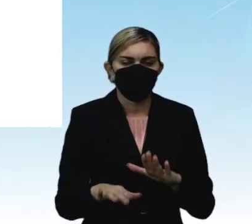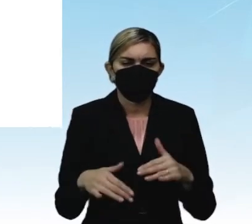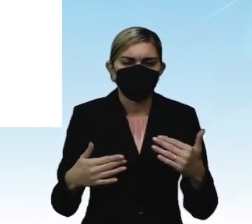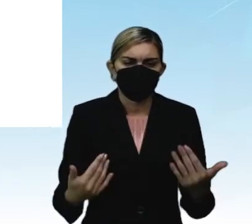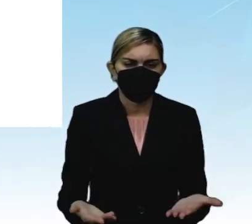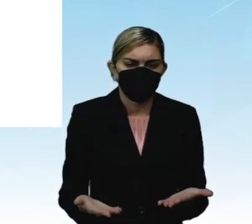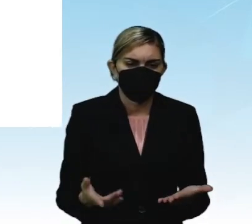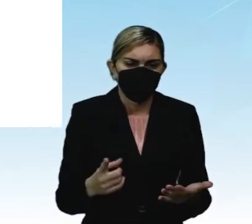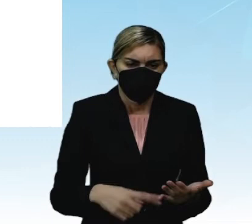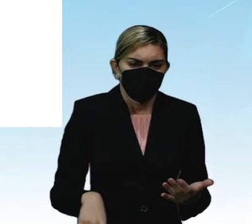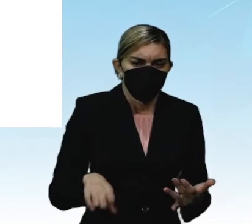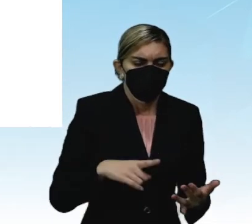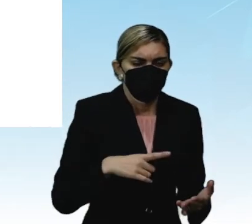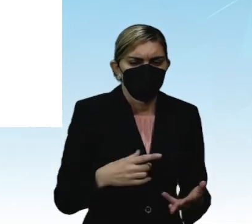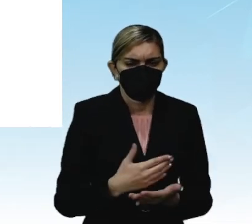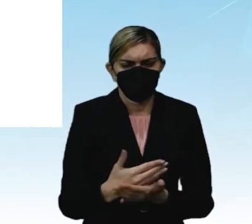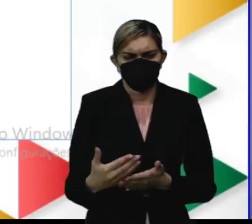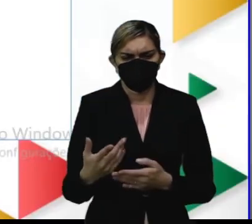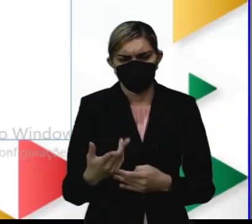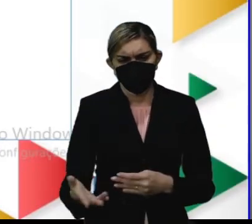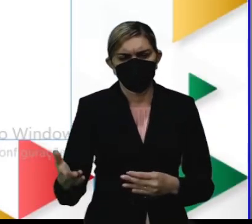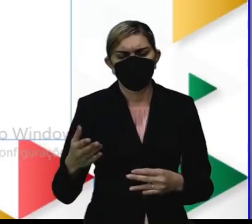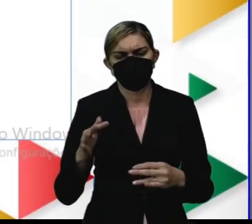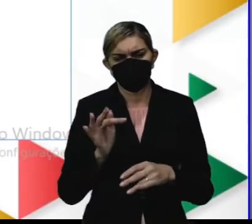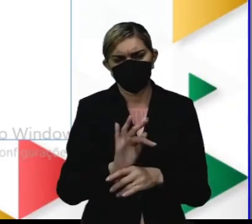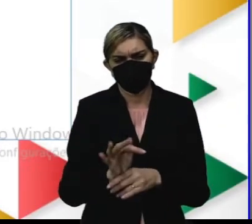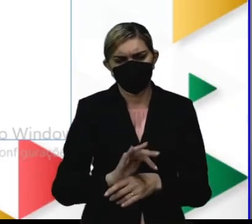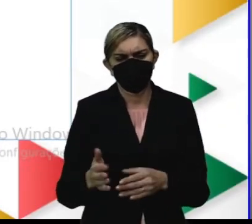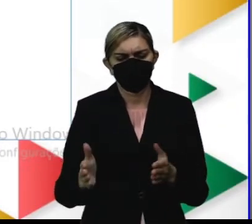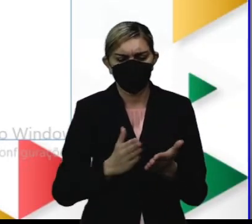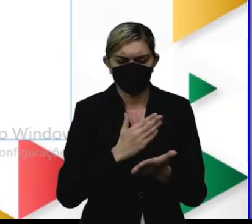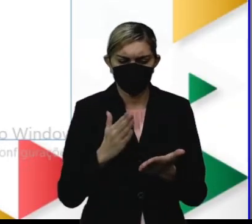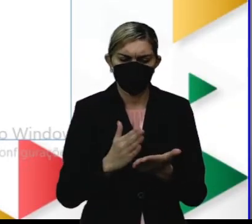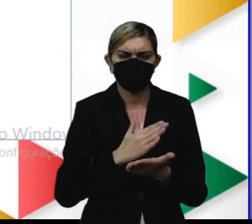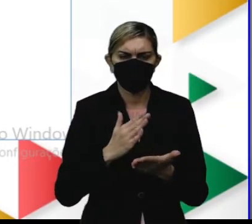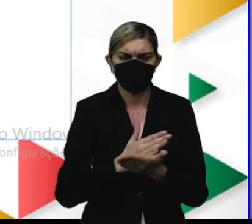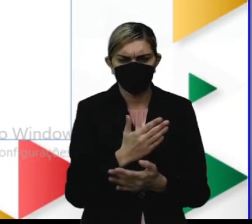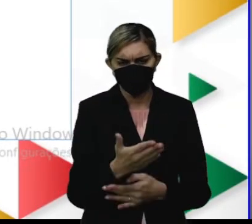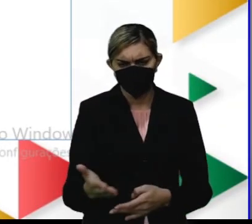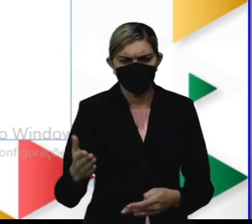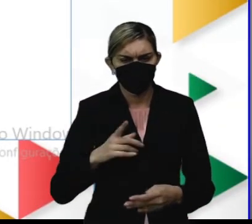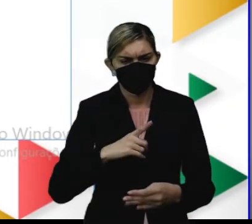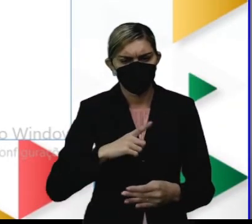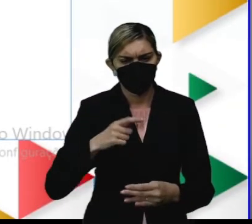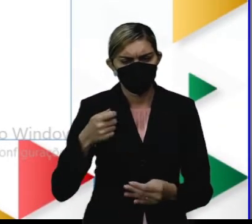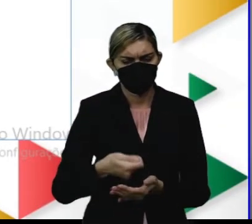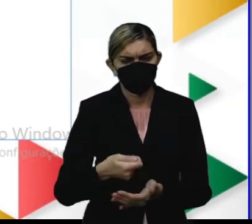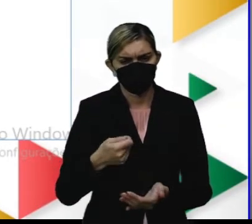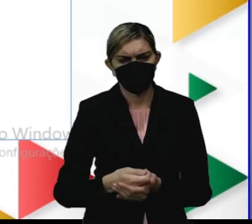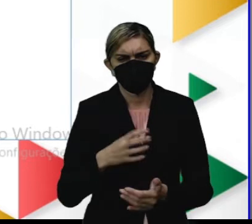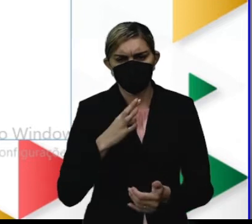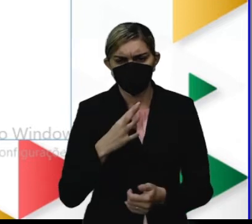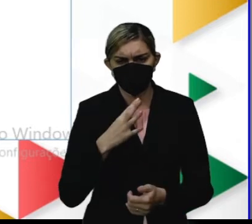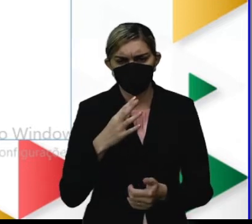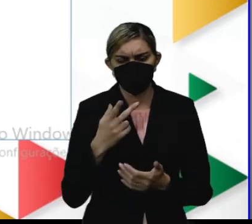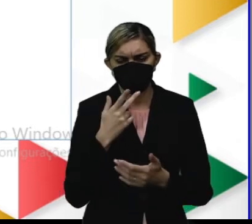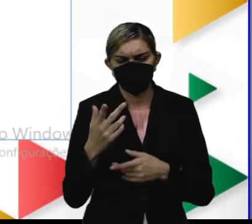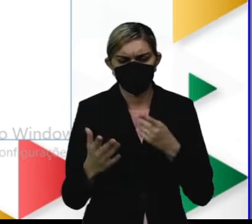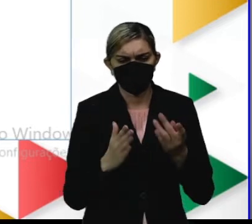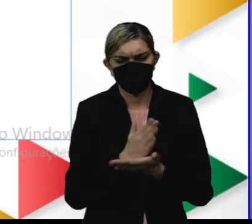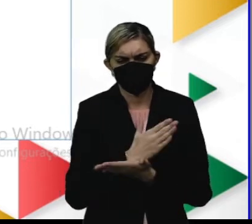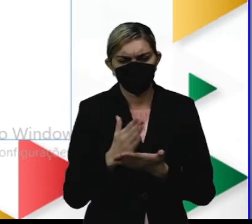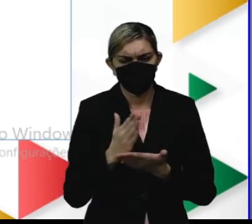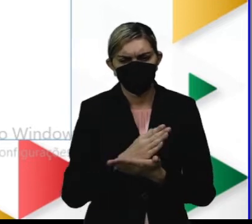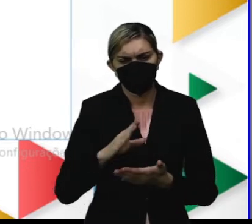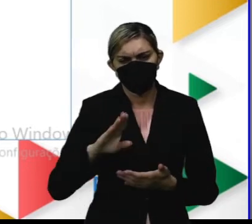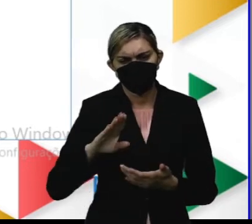Bom, a gente tem todos eles aqui, tá em filmes e livros. Vocês devem conhecer ou falar de alguns.